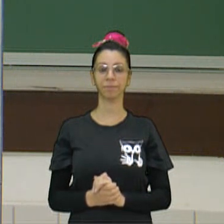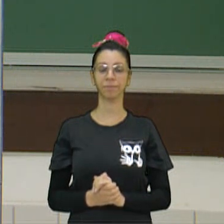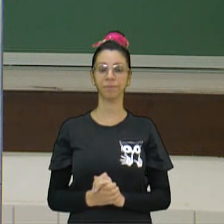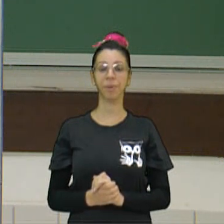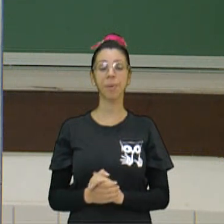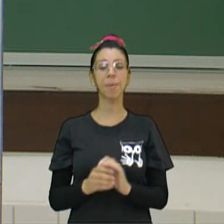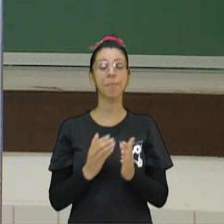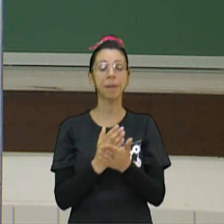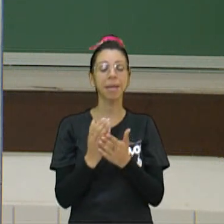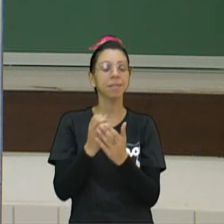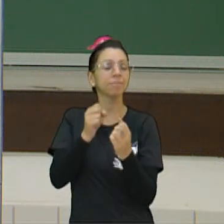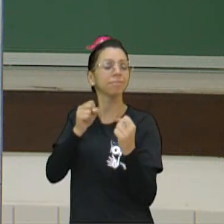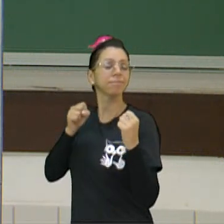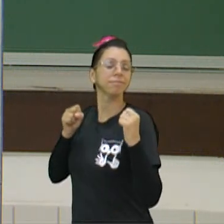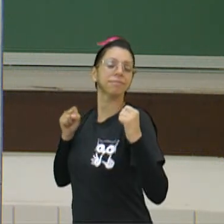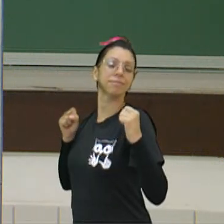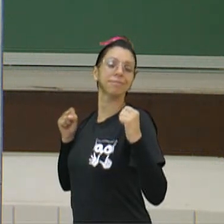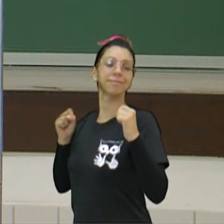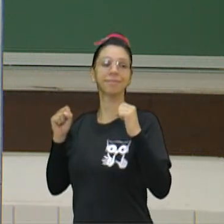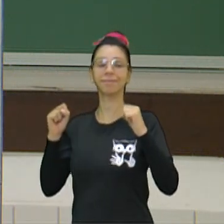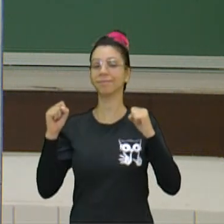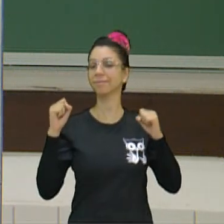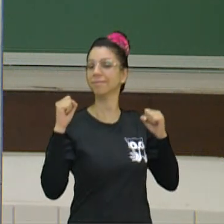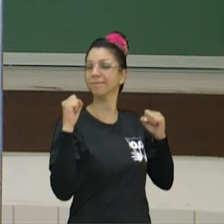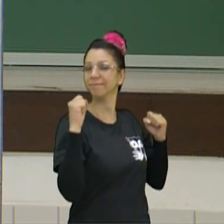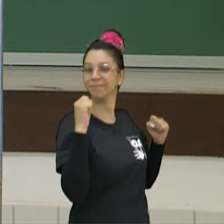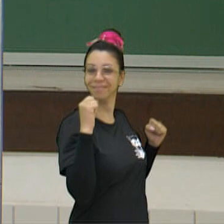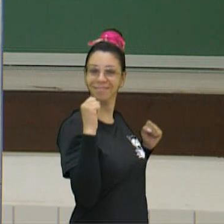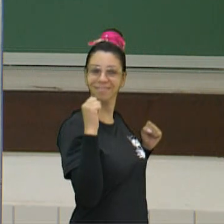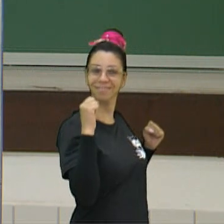Espreguiça para um lado. Gira o tronco